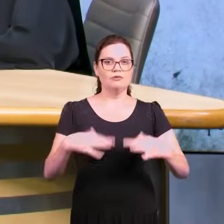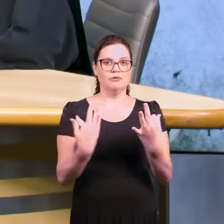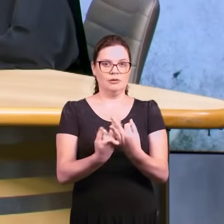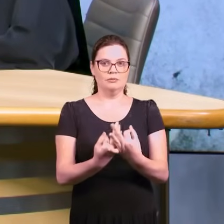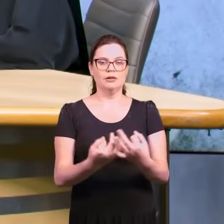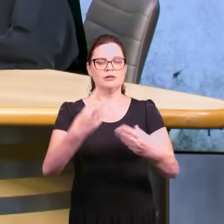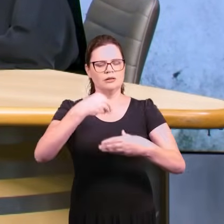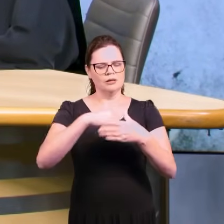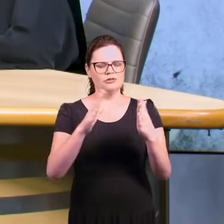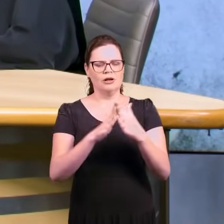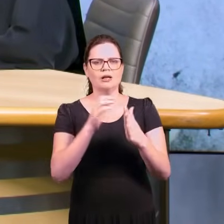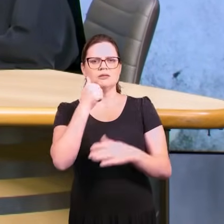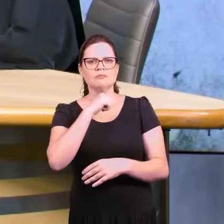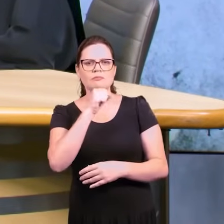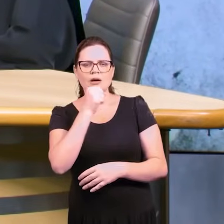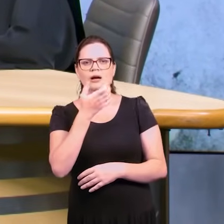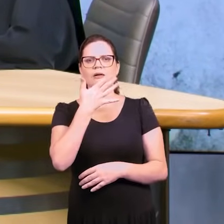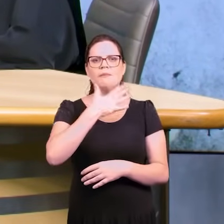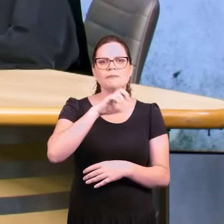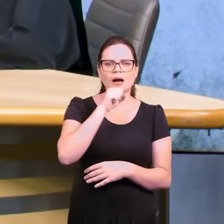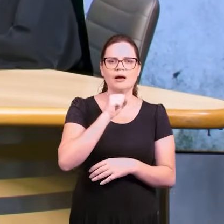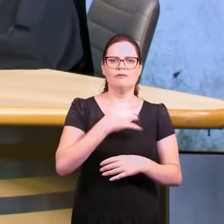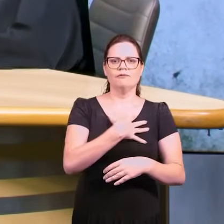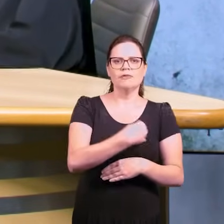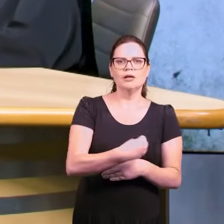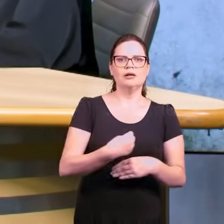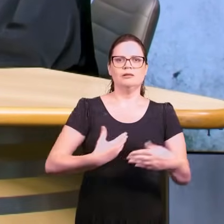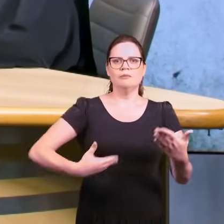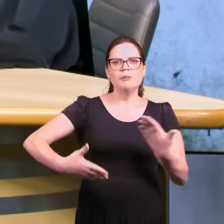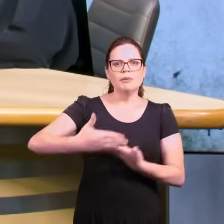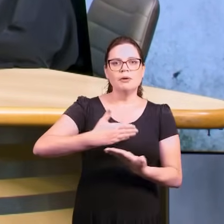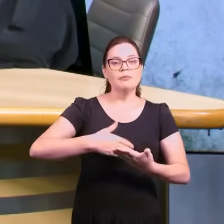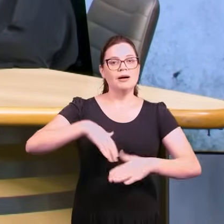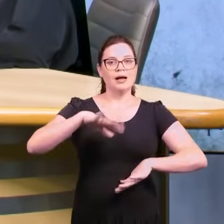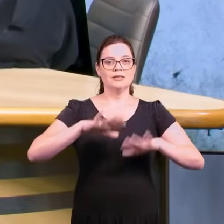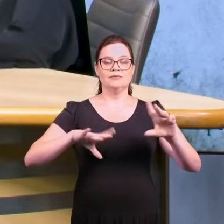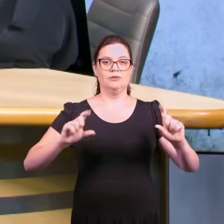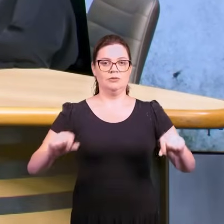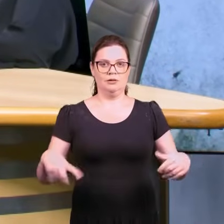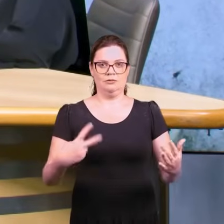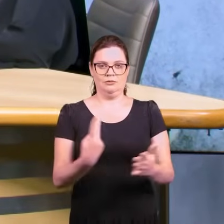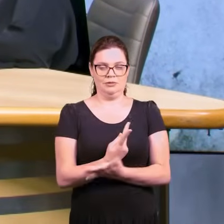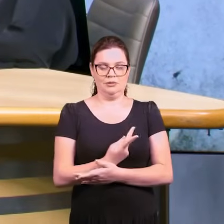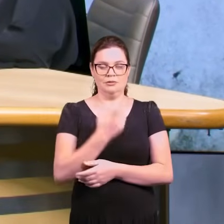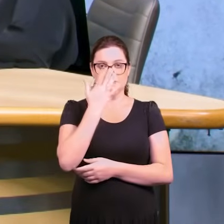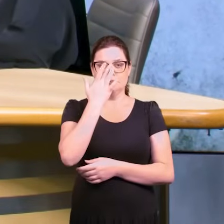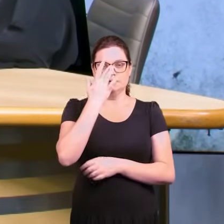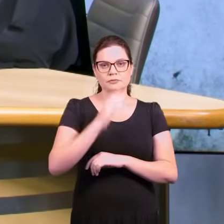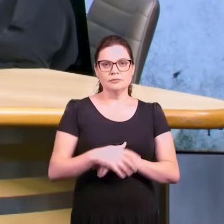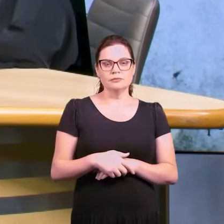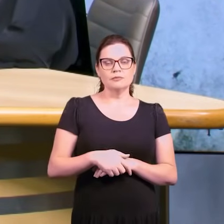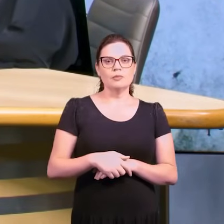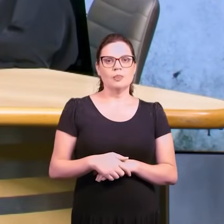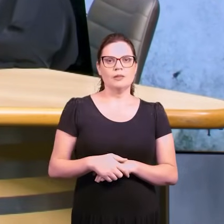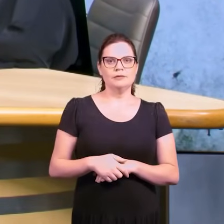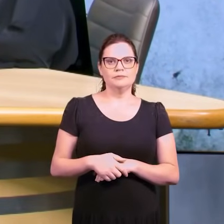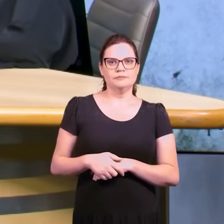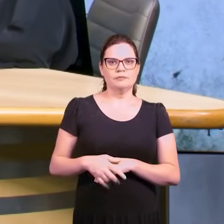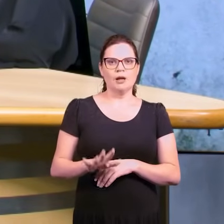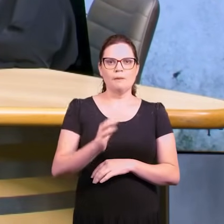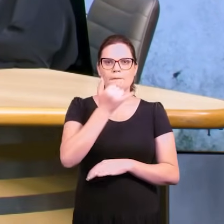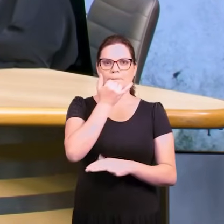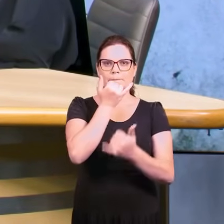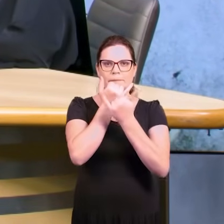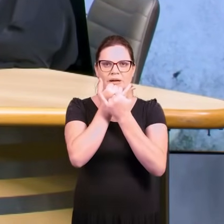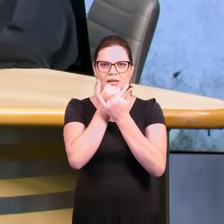né? Mãe, pai, muitas vezes o perdão, ele não vai pressupor um pedido